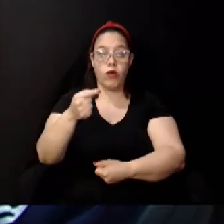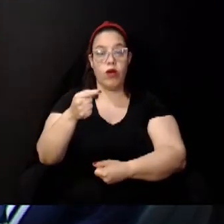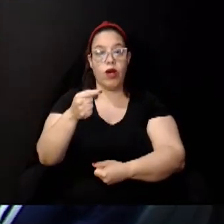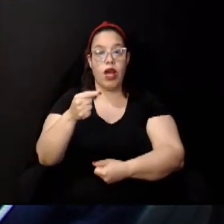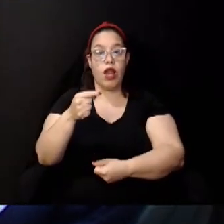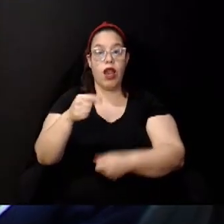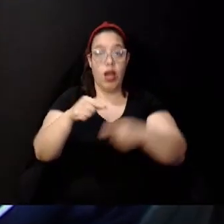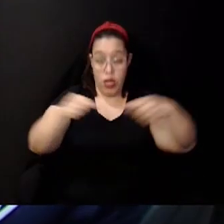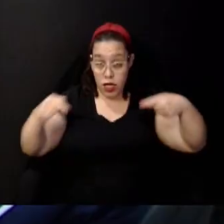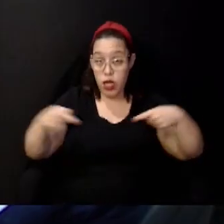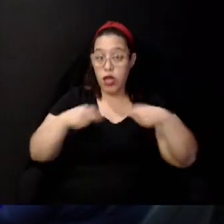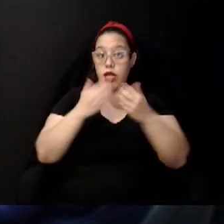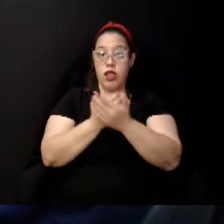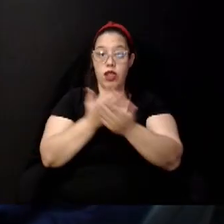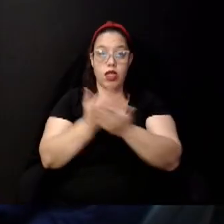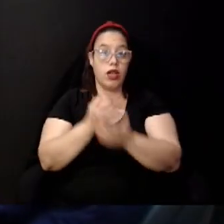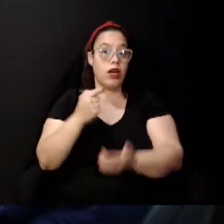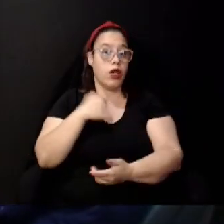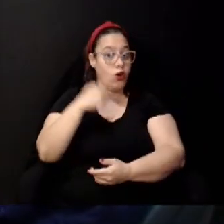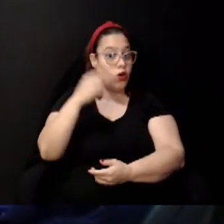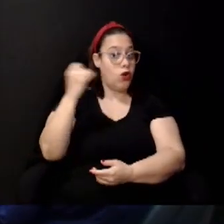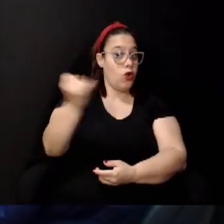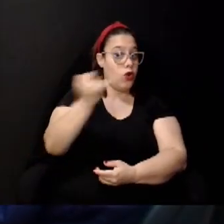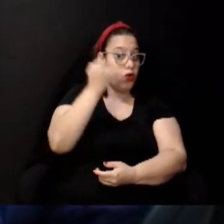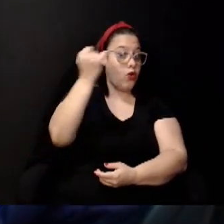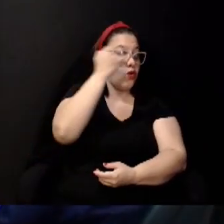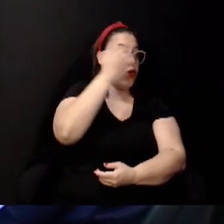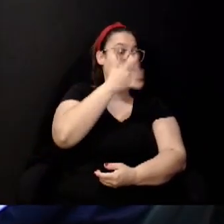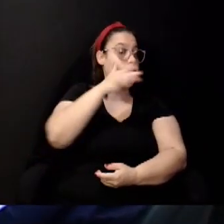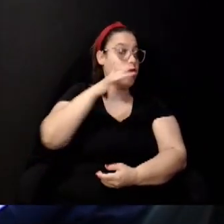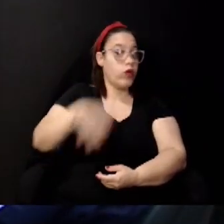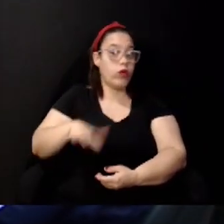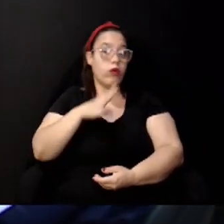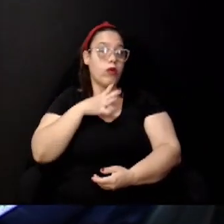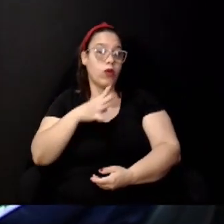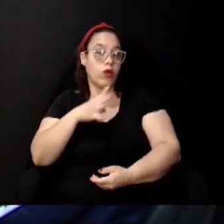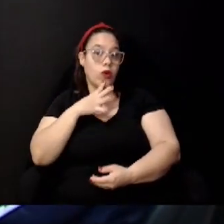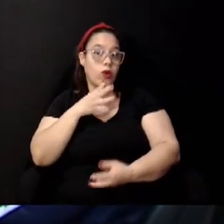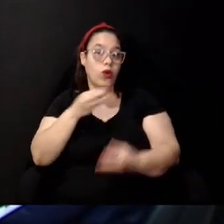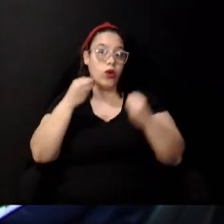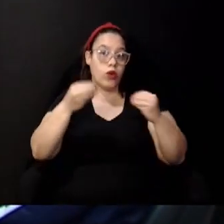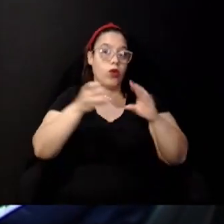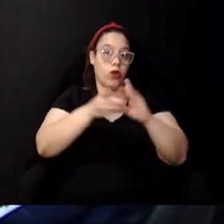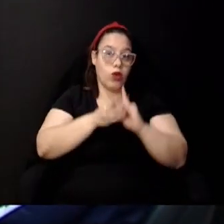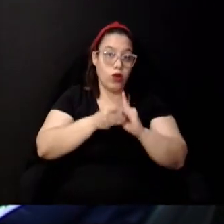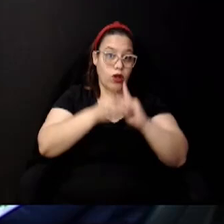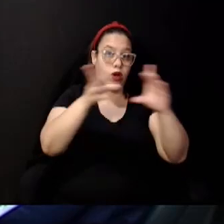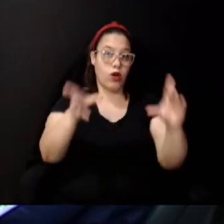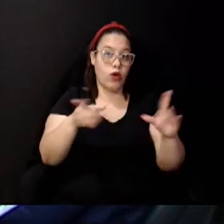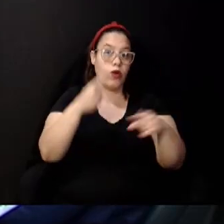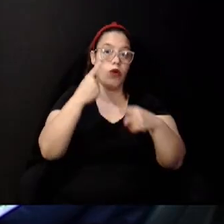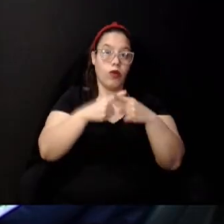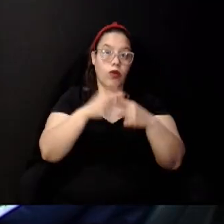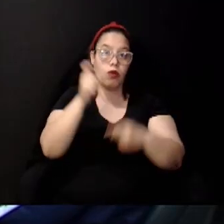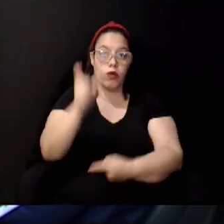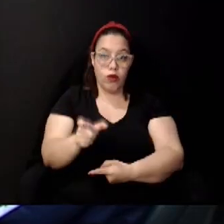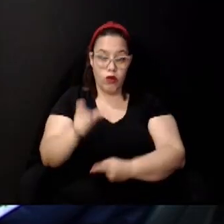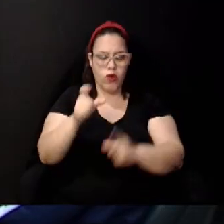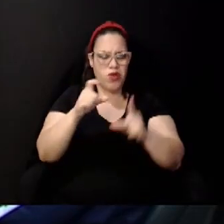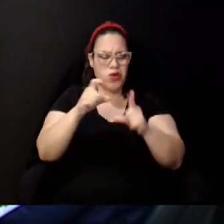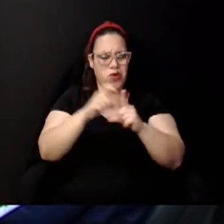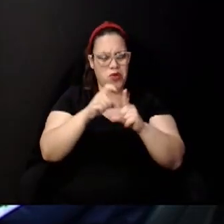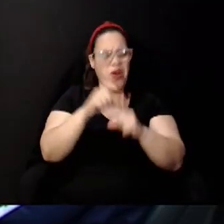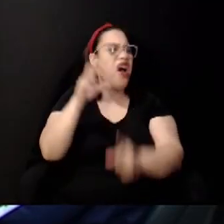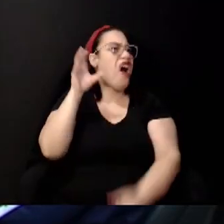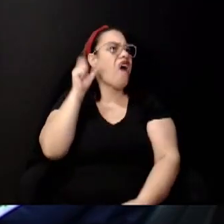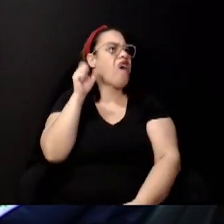extrema importância para as crianças conhecerem um pouco como funciona a democracia, porque é uma palavra que muitas vezes eles ouvem,